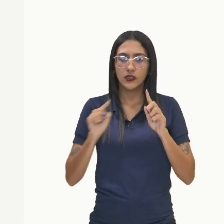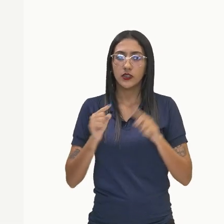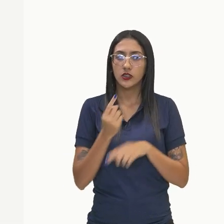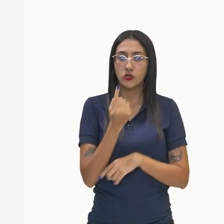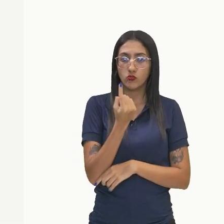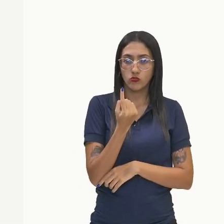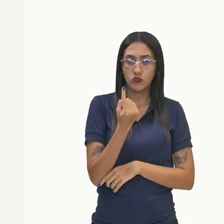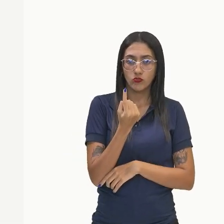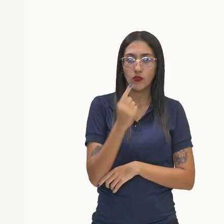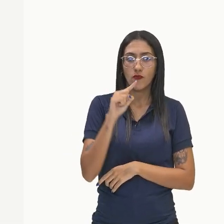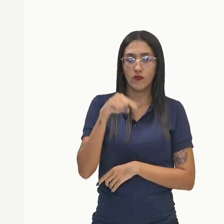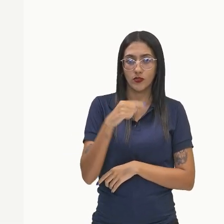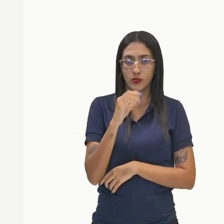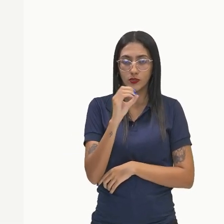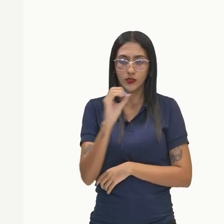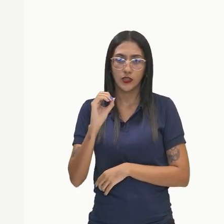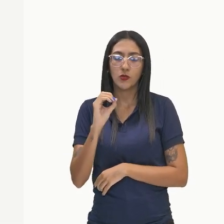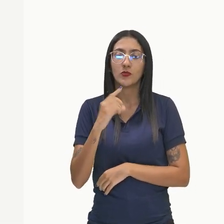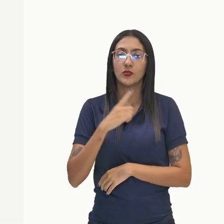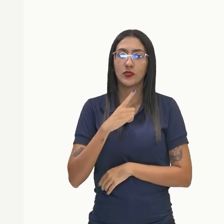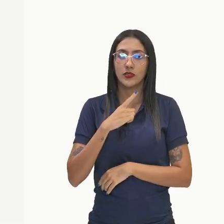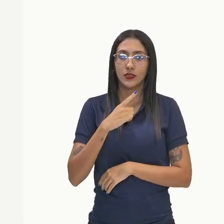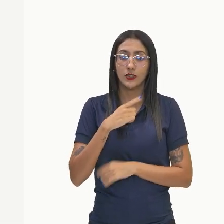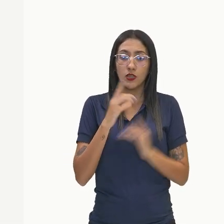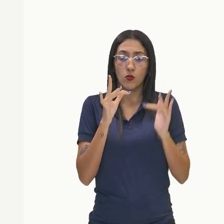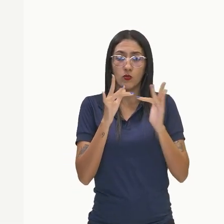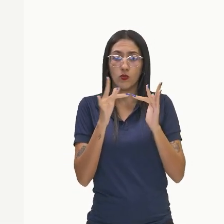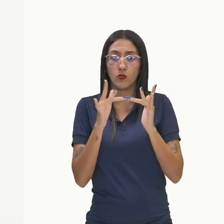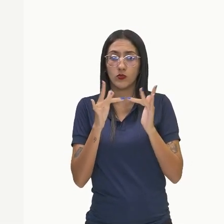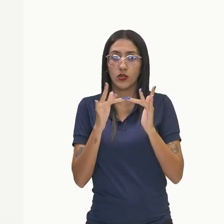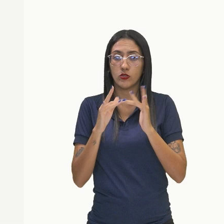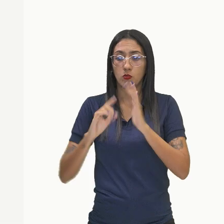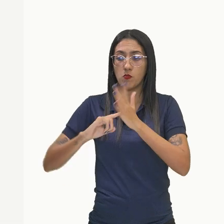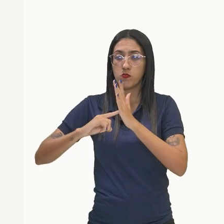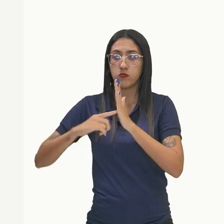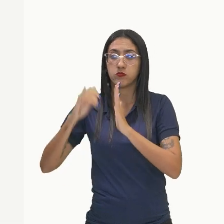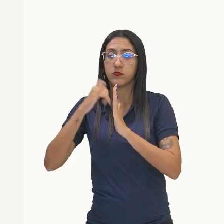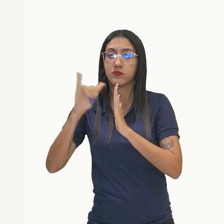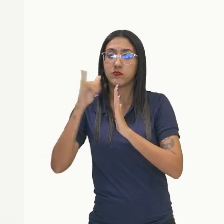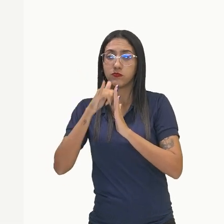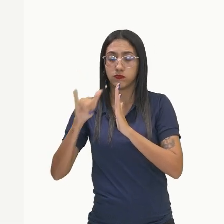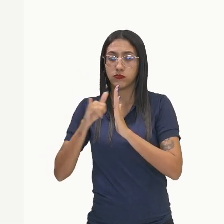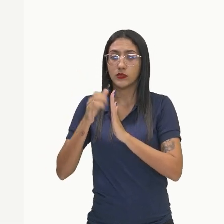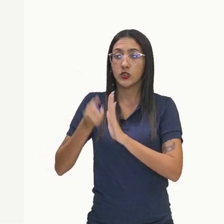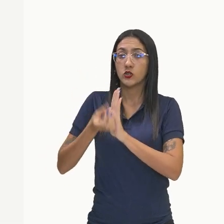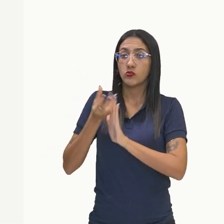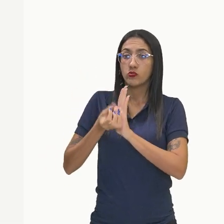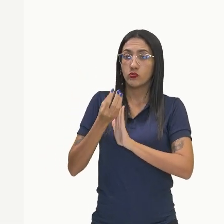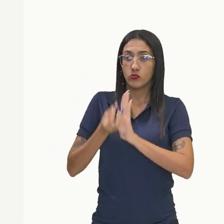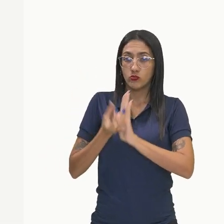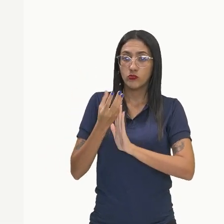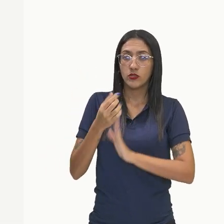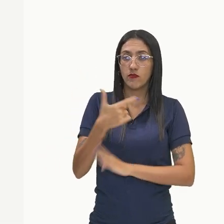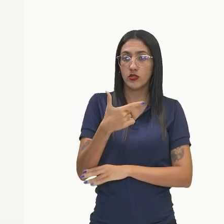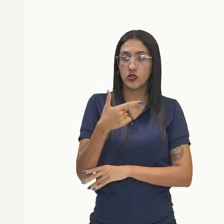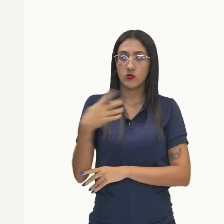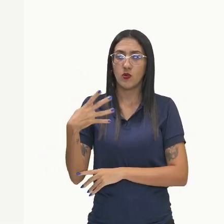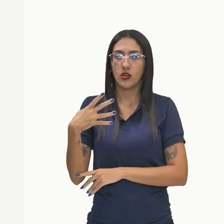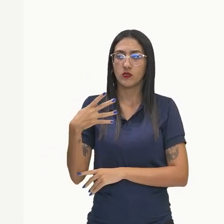ohm está ligado a um gerador que fornece uma tensão de 24 volts para esse